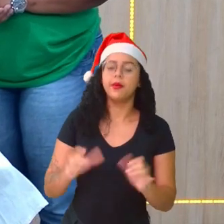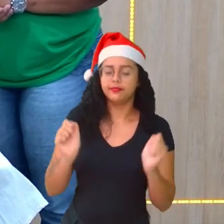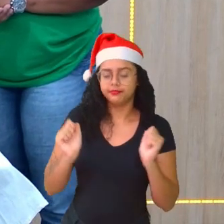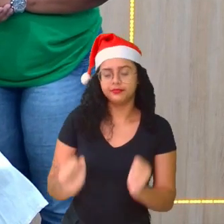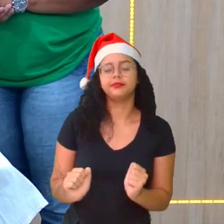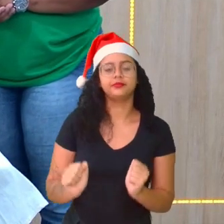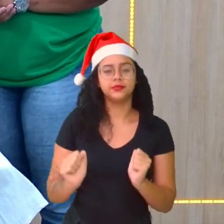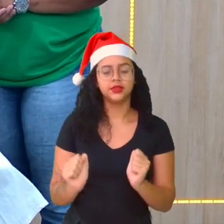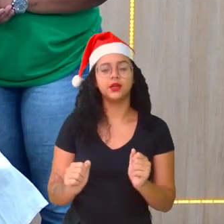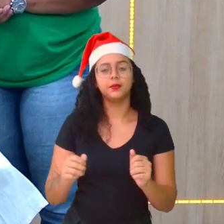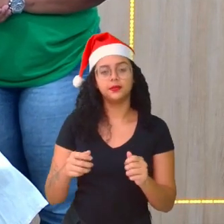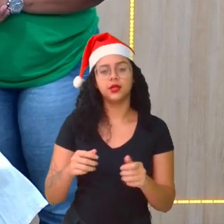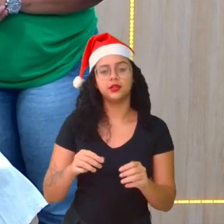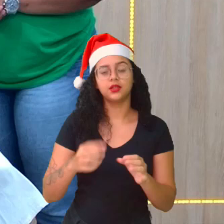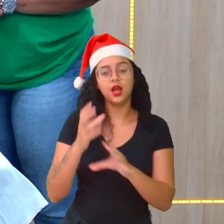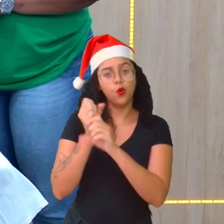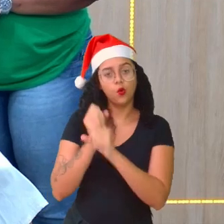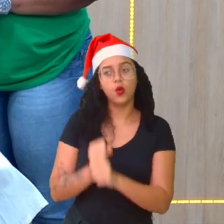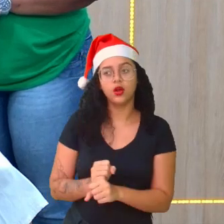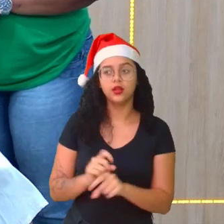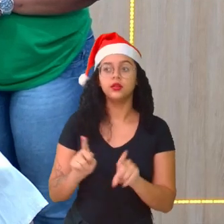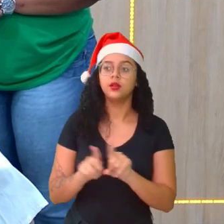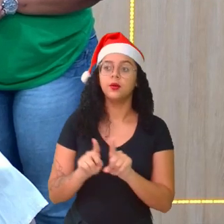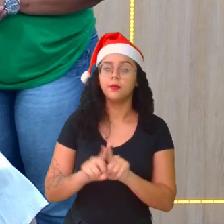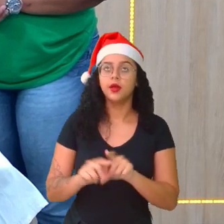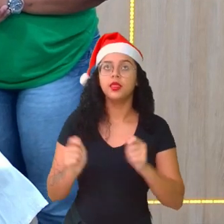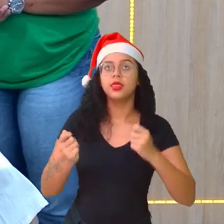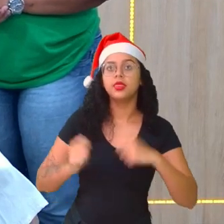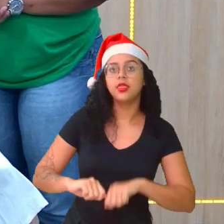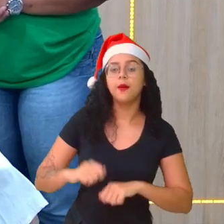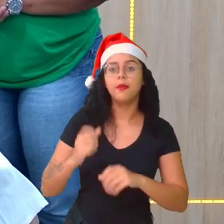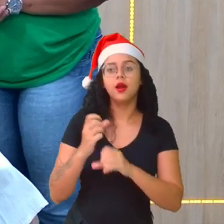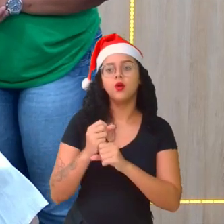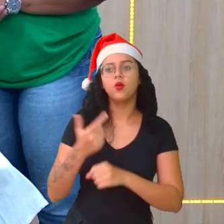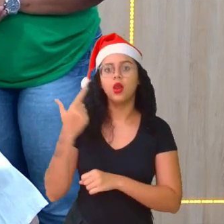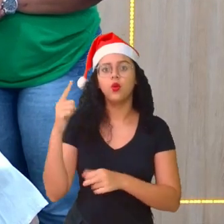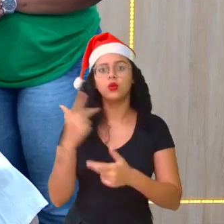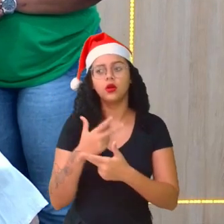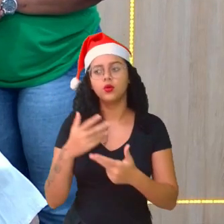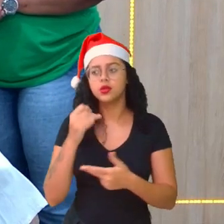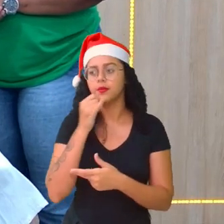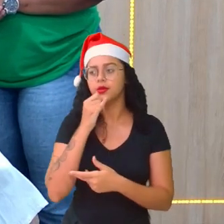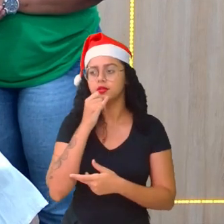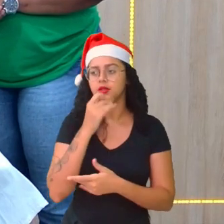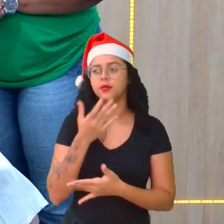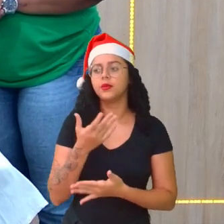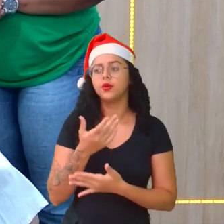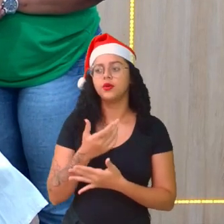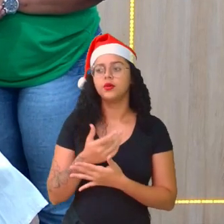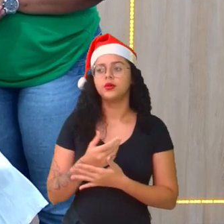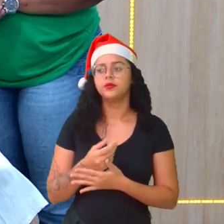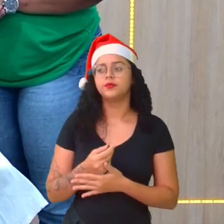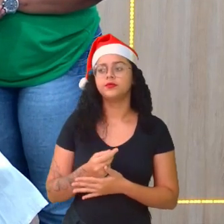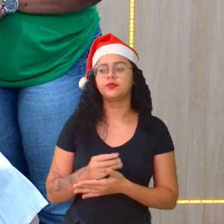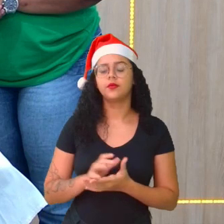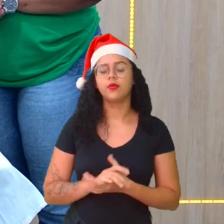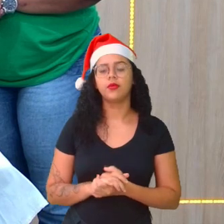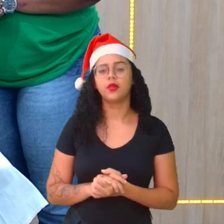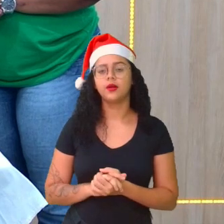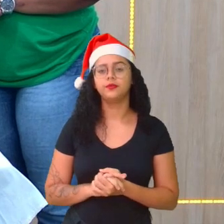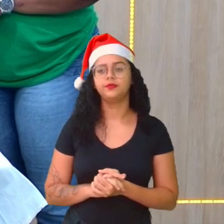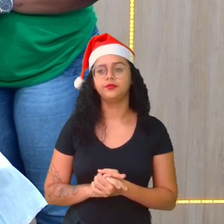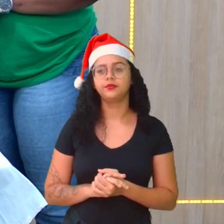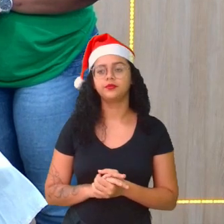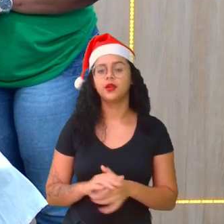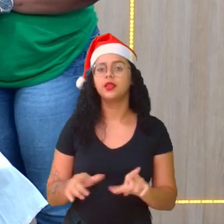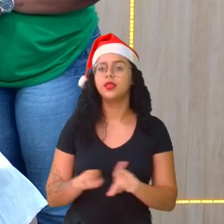sim. O setor circular. Tem como calcular também aí, se a gente quiser aqui, calcular a parte de, em vez de ângulo e algo desse tipo, a parte